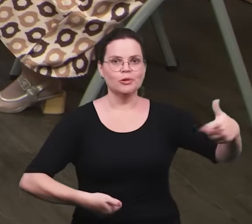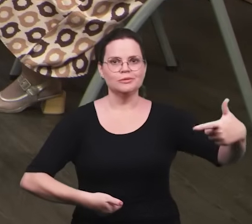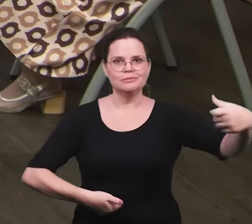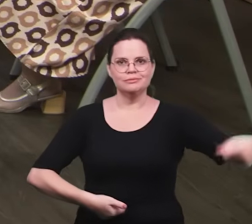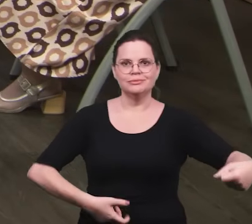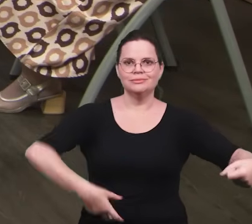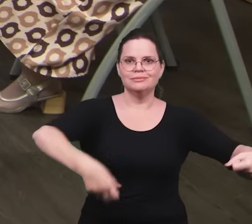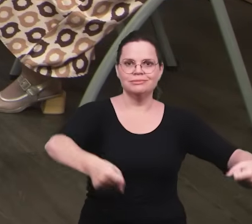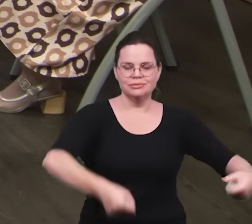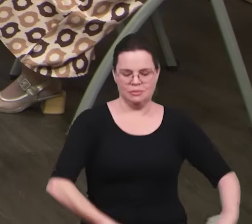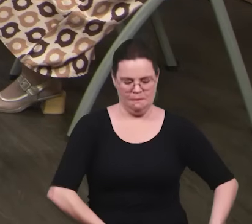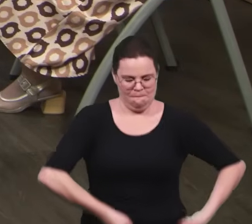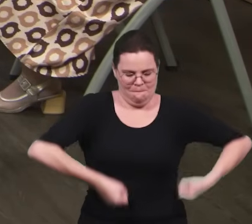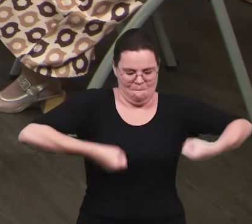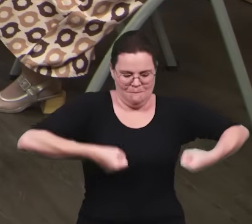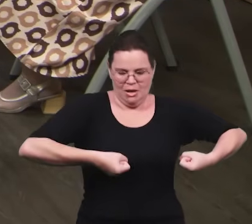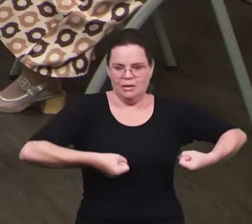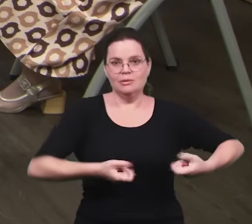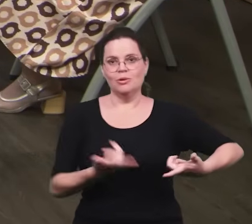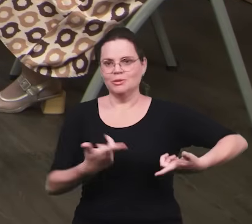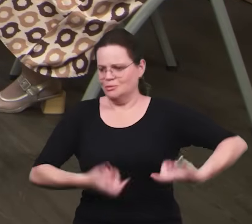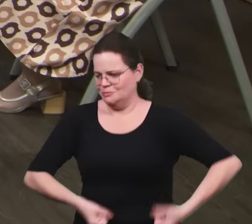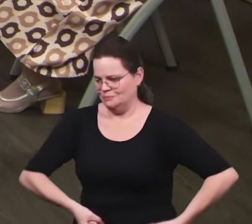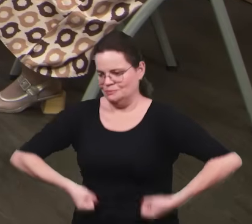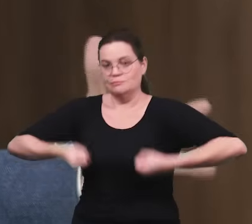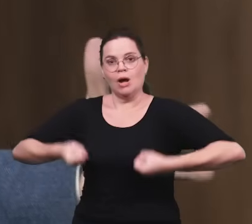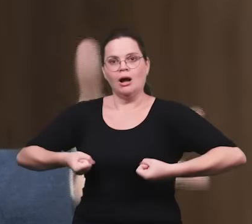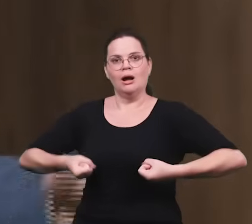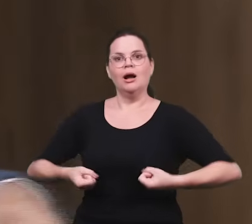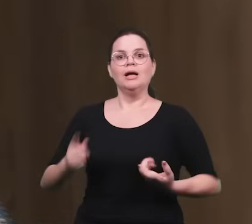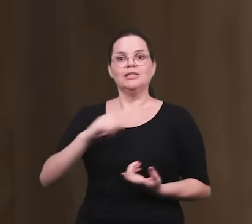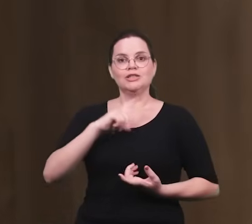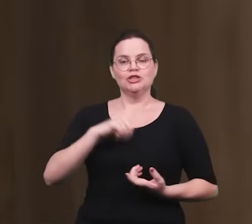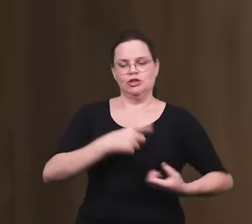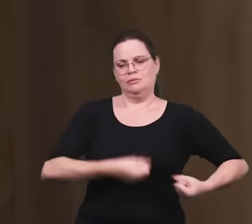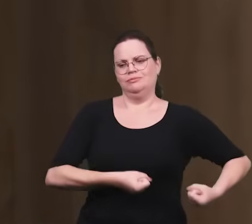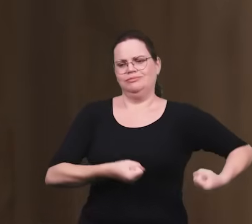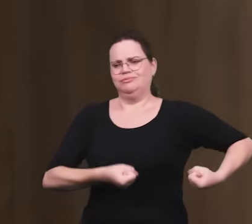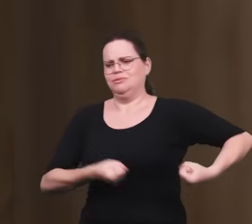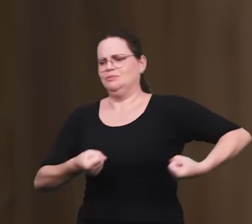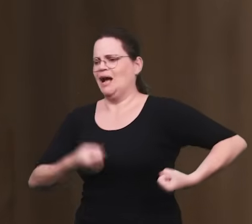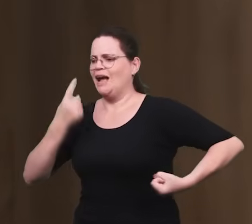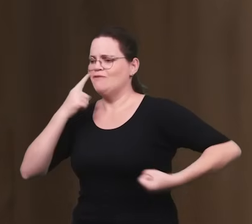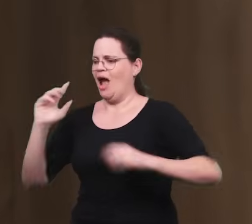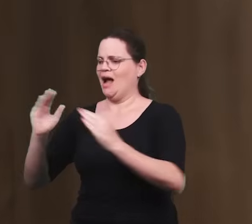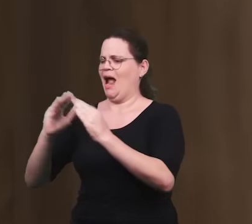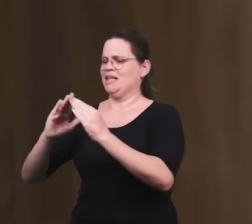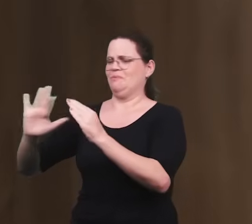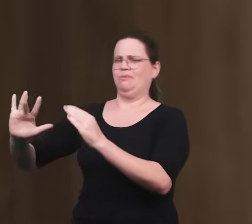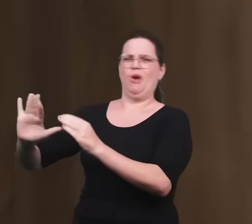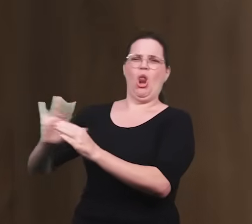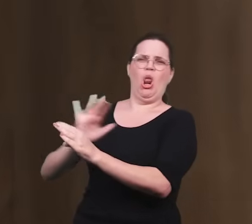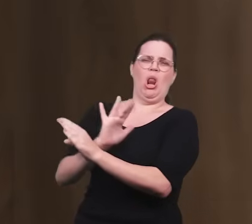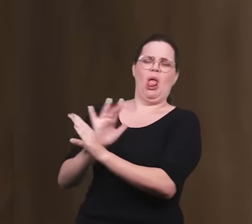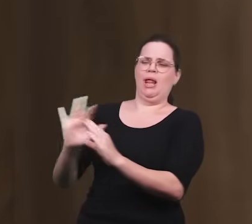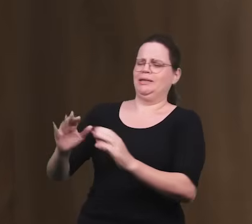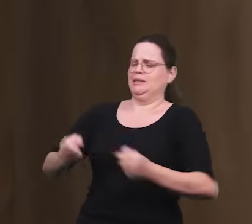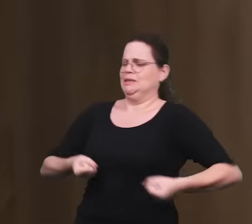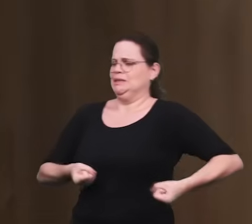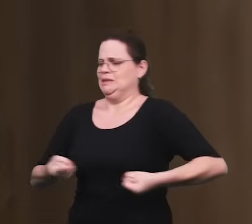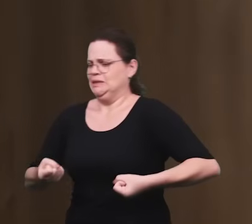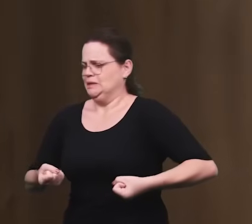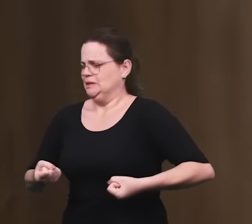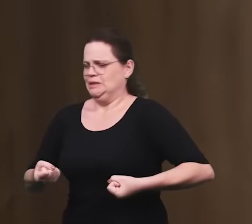conta que eles chegaram à casa onde Jesus estava. Tinha tanta gente que eles não conseguiam passar com o paralítico. Então eles subiram